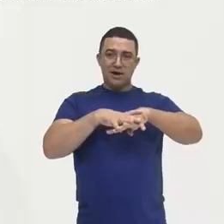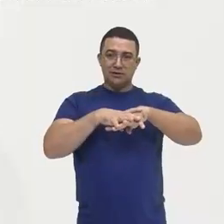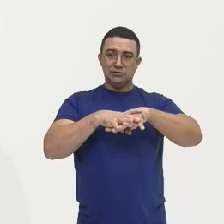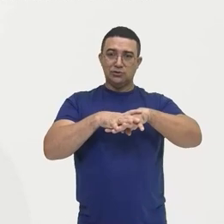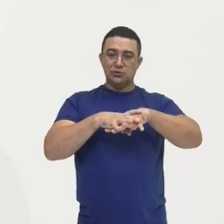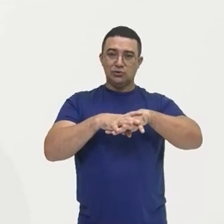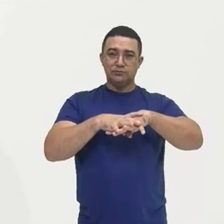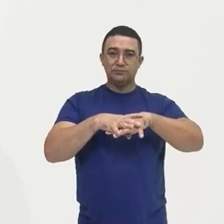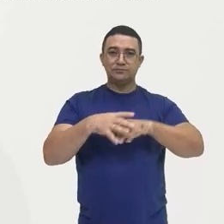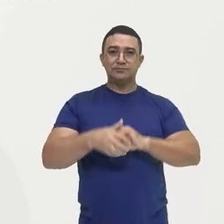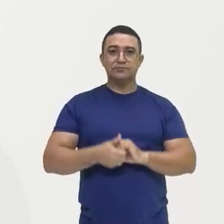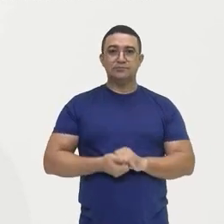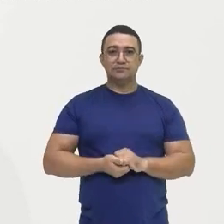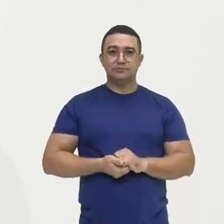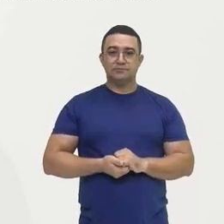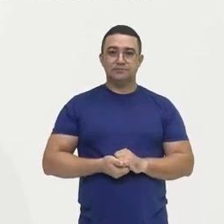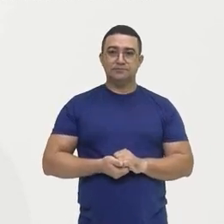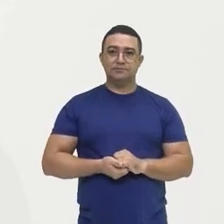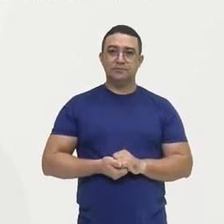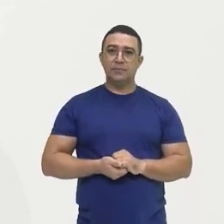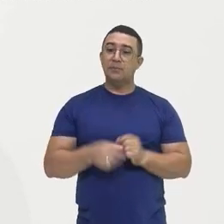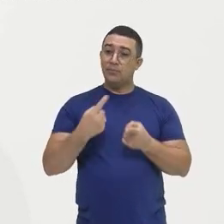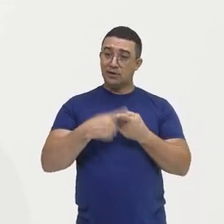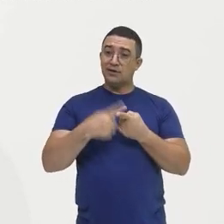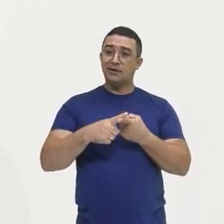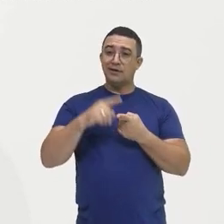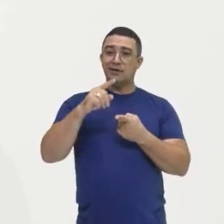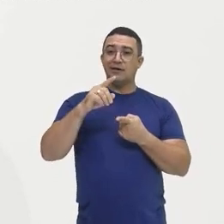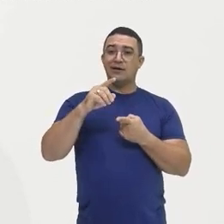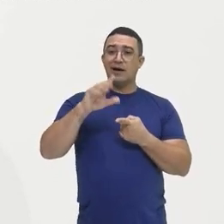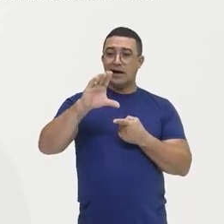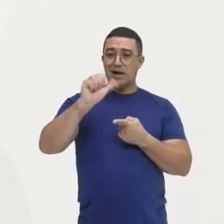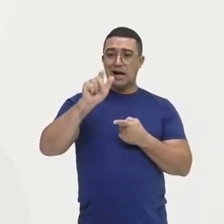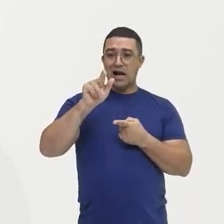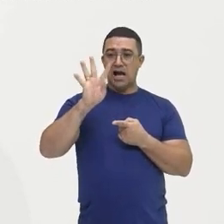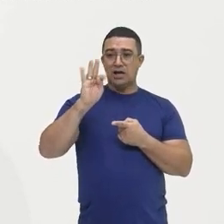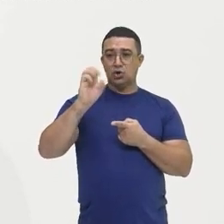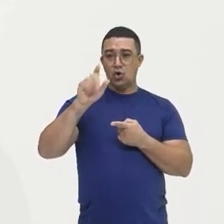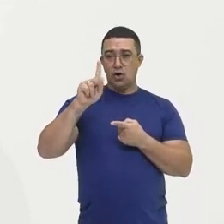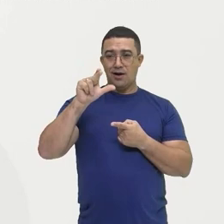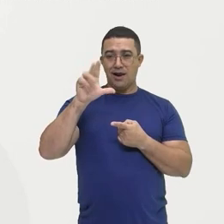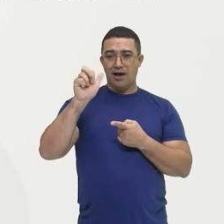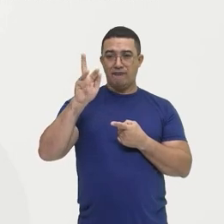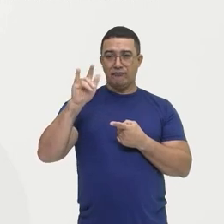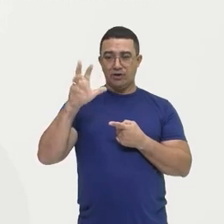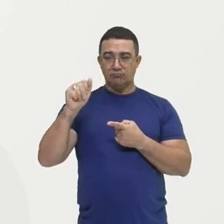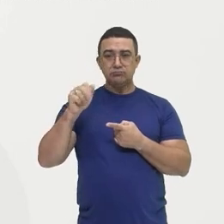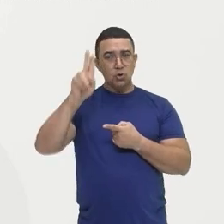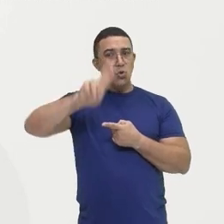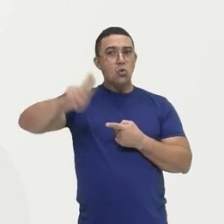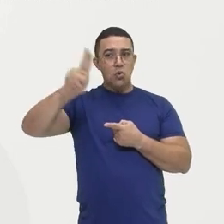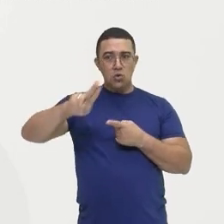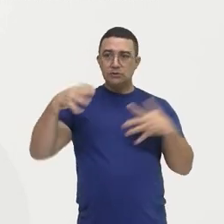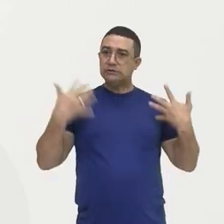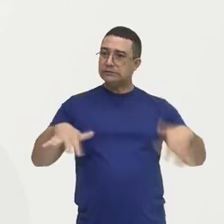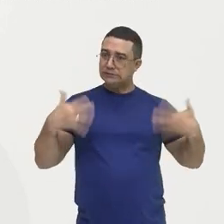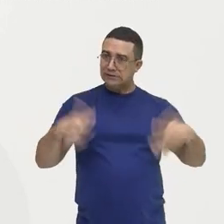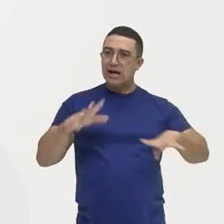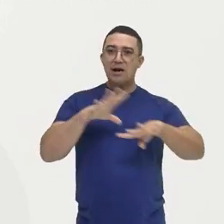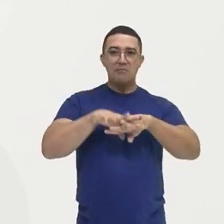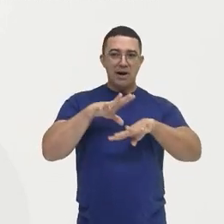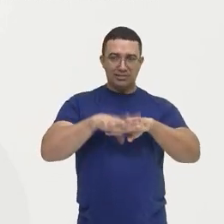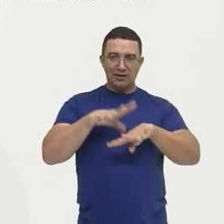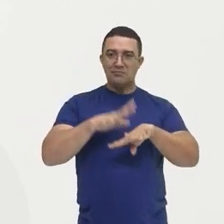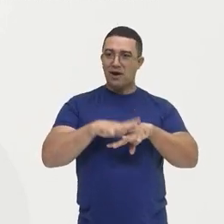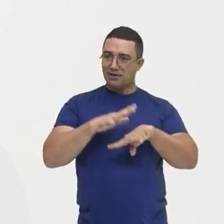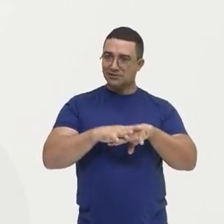gente for analisar aí, a cartografia, ela utiliza muito a matemática. Quem for estudar aí cartografia,